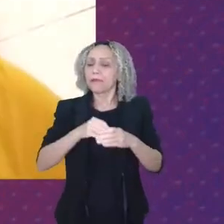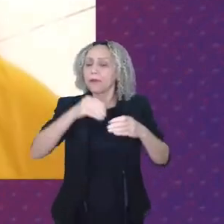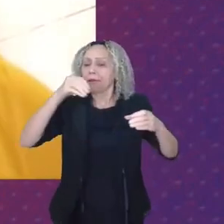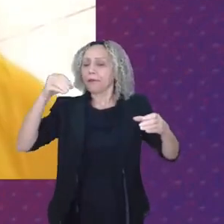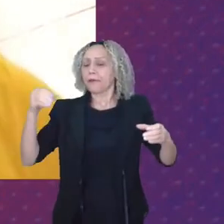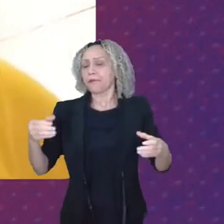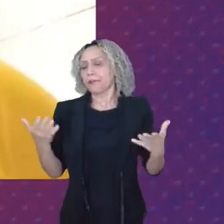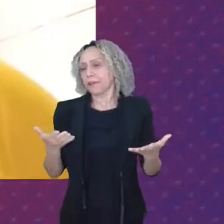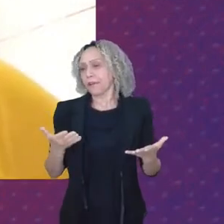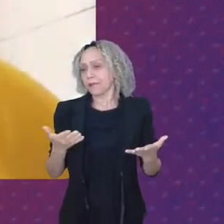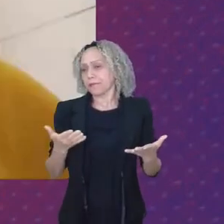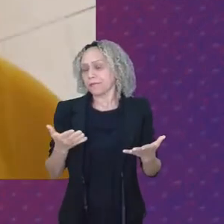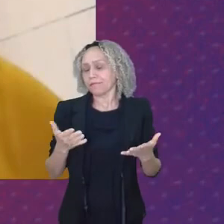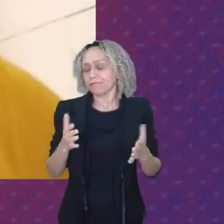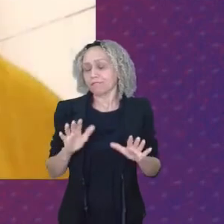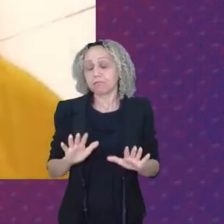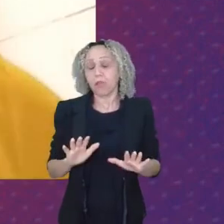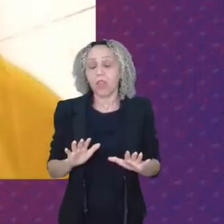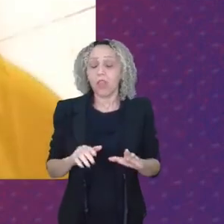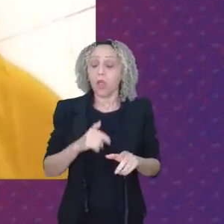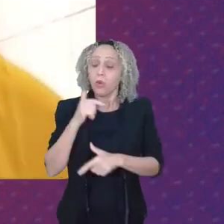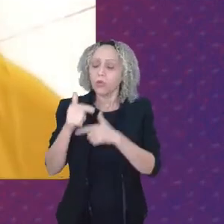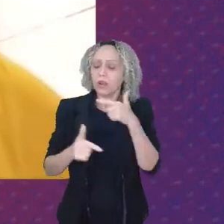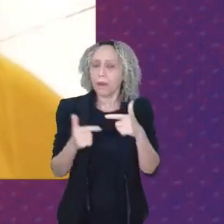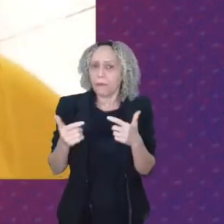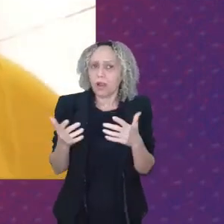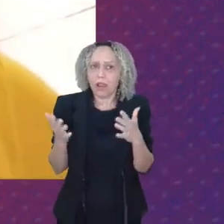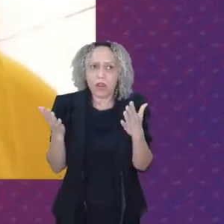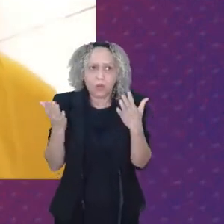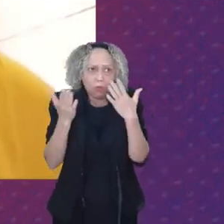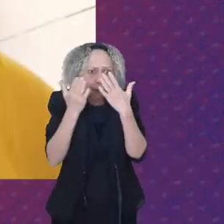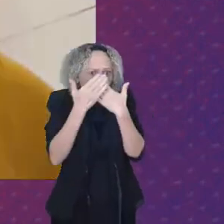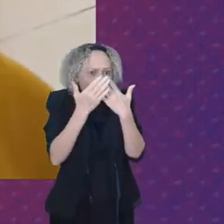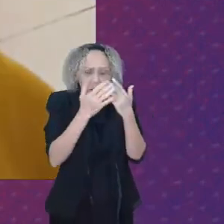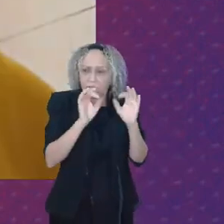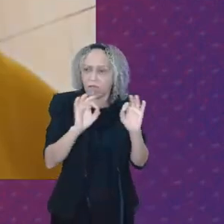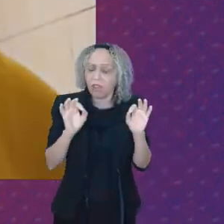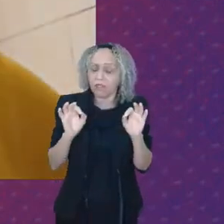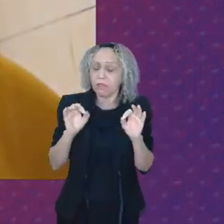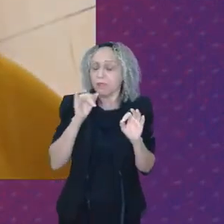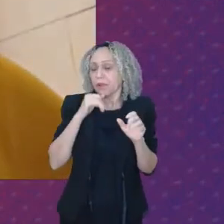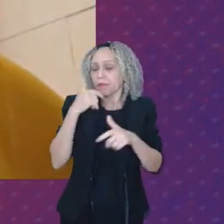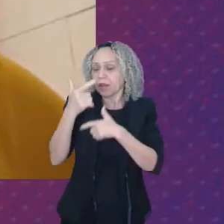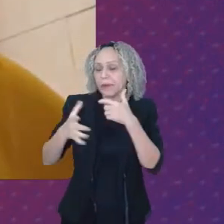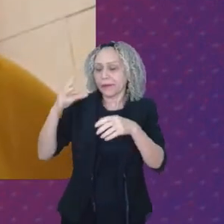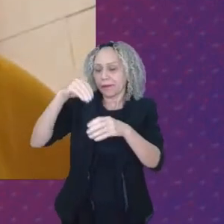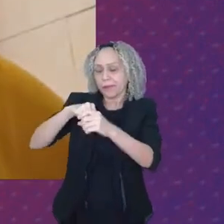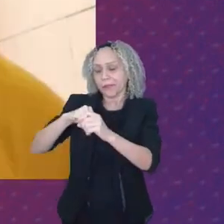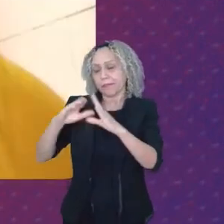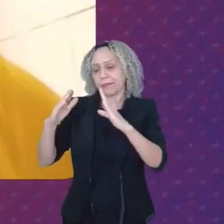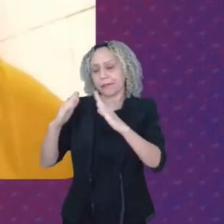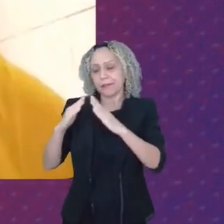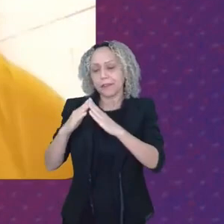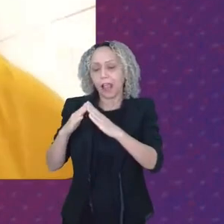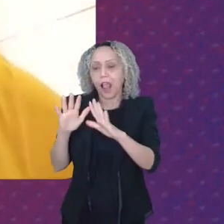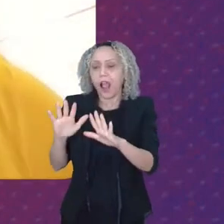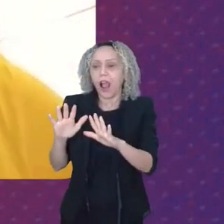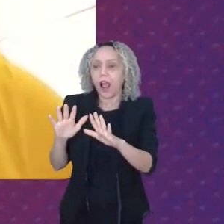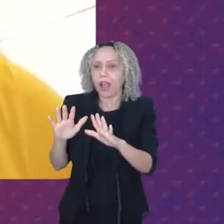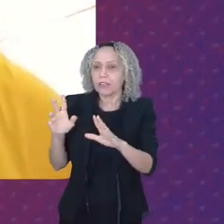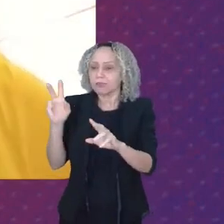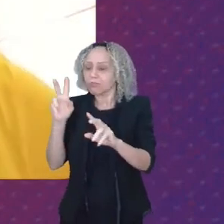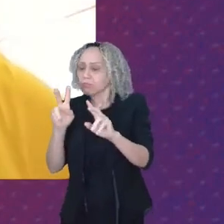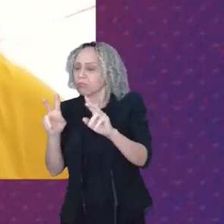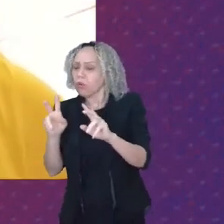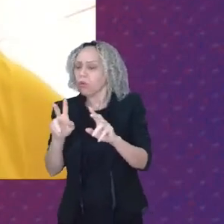trabalho invisibilizado, é um trabalho que é dentro de uma residência, é um trabalho que não é possível fiscalizar,